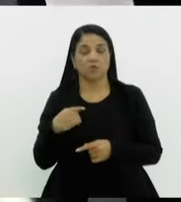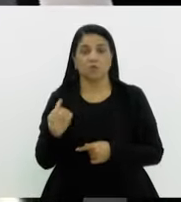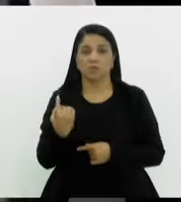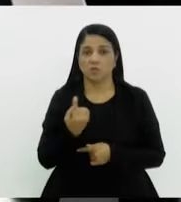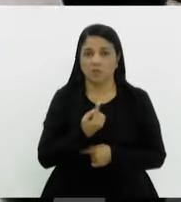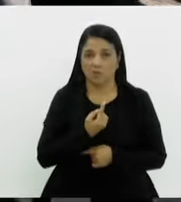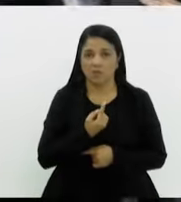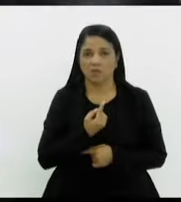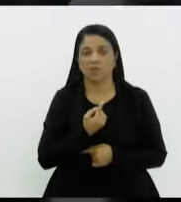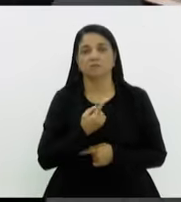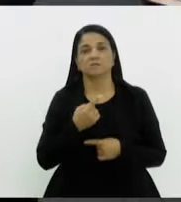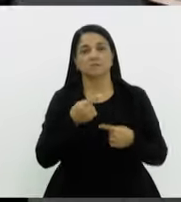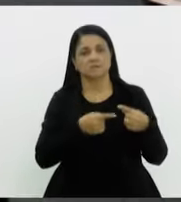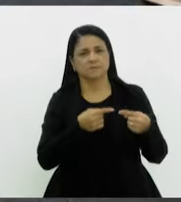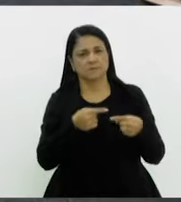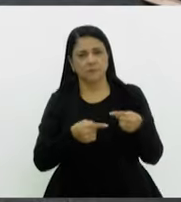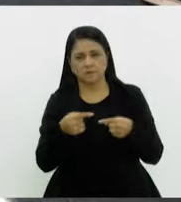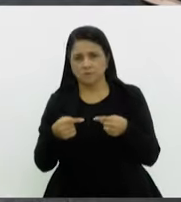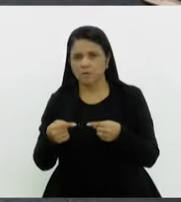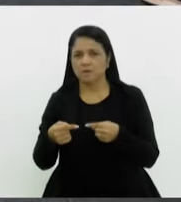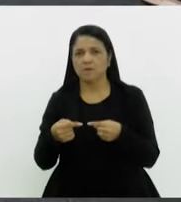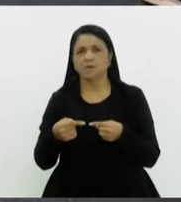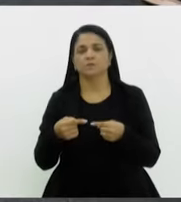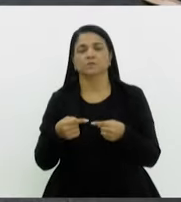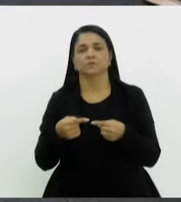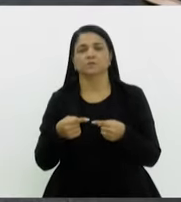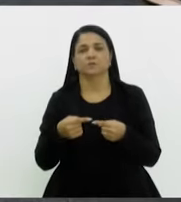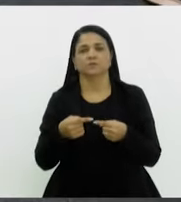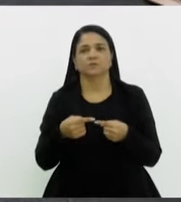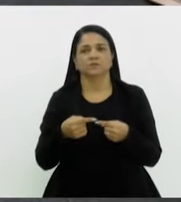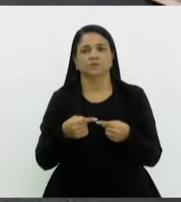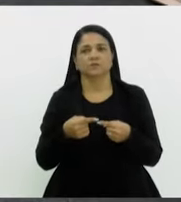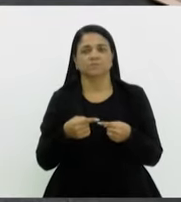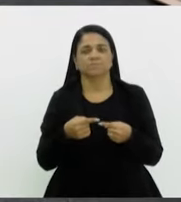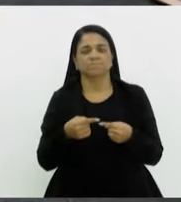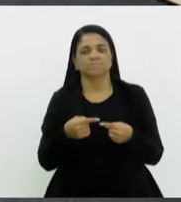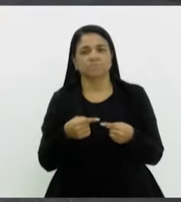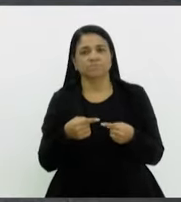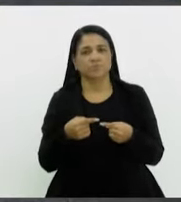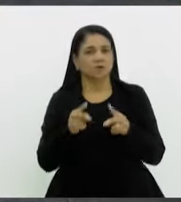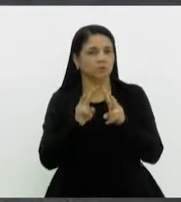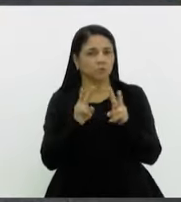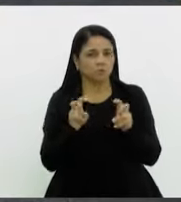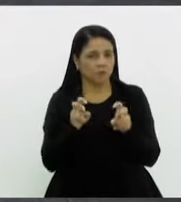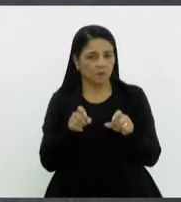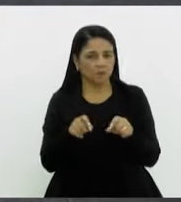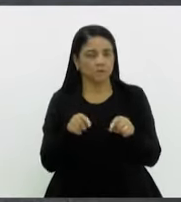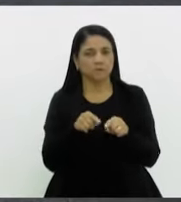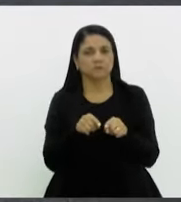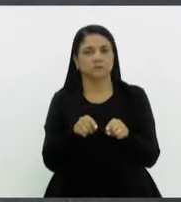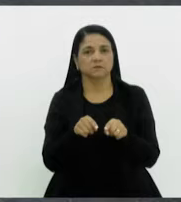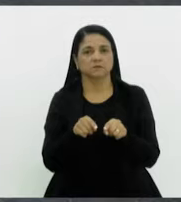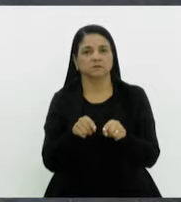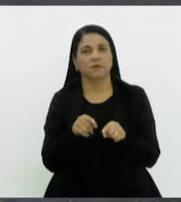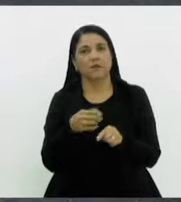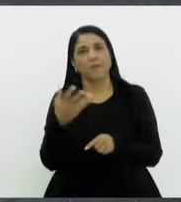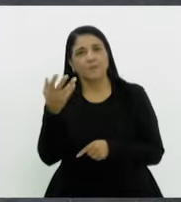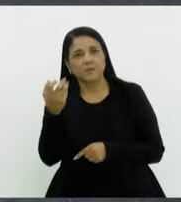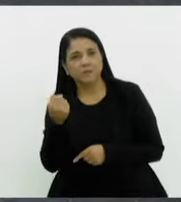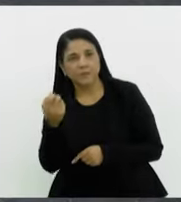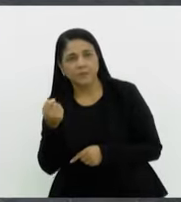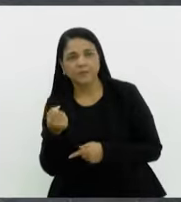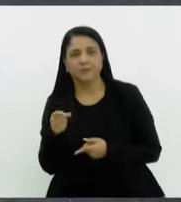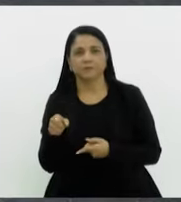inclusive, fizemos debates com relação às distorções que os beneficiários, por exemplo,